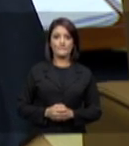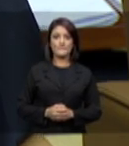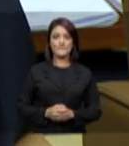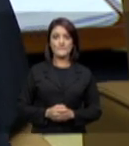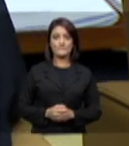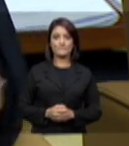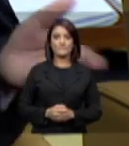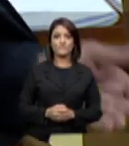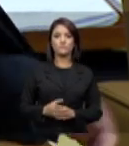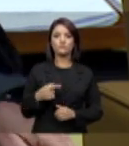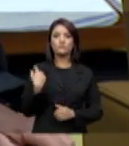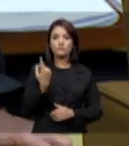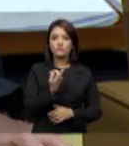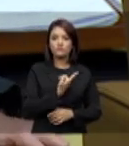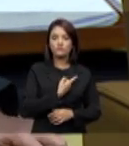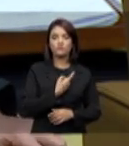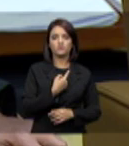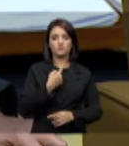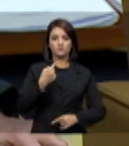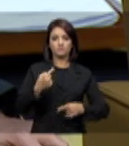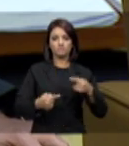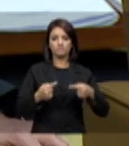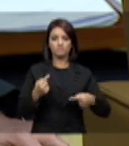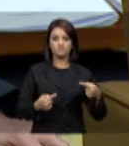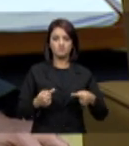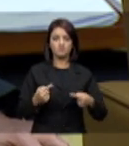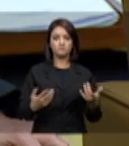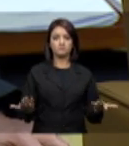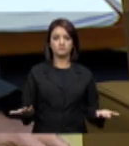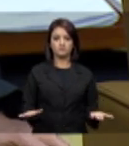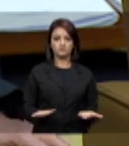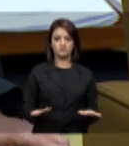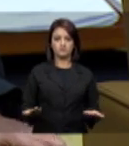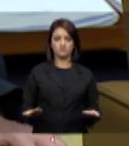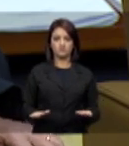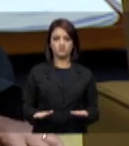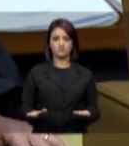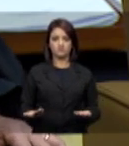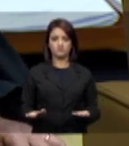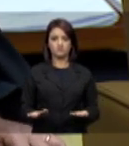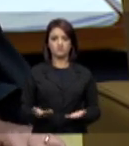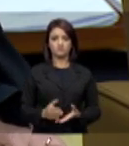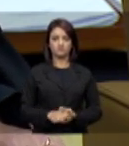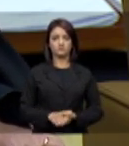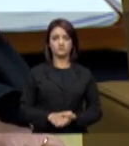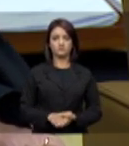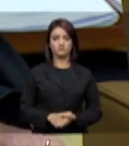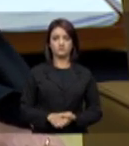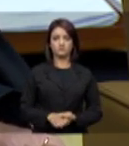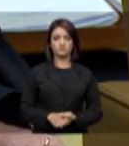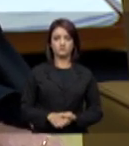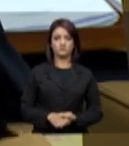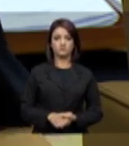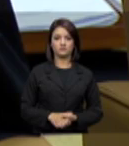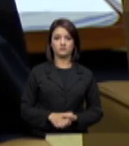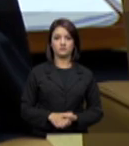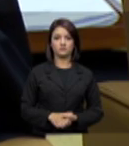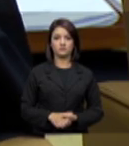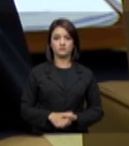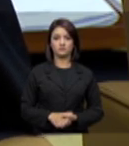deliberar em termos de pronunciamento individual por mim implementado